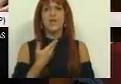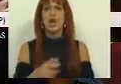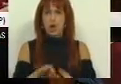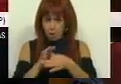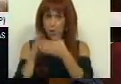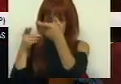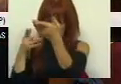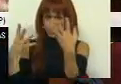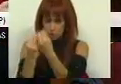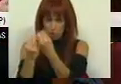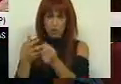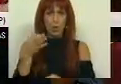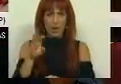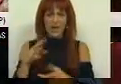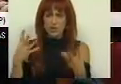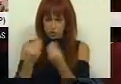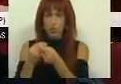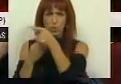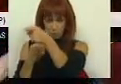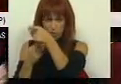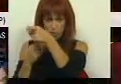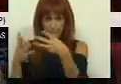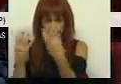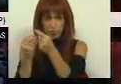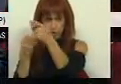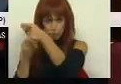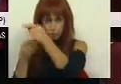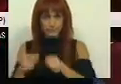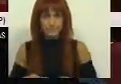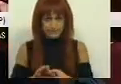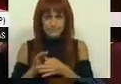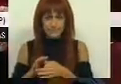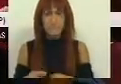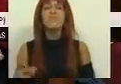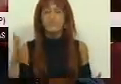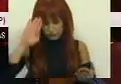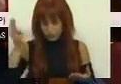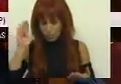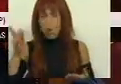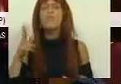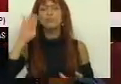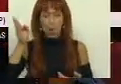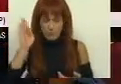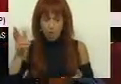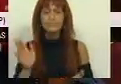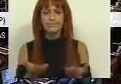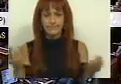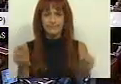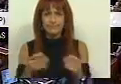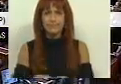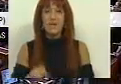solidária convosco, o Partido Socialista está solidário convosco e reconhece, e reconhece